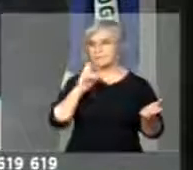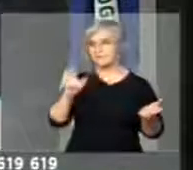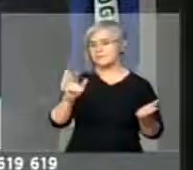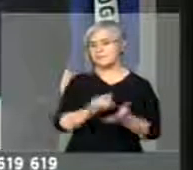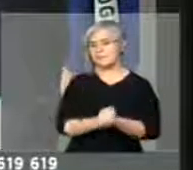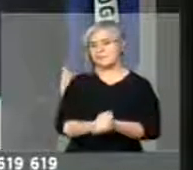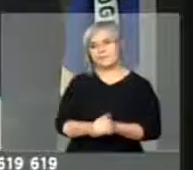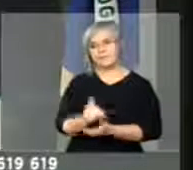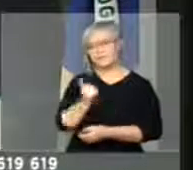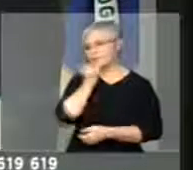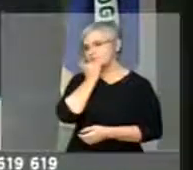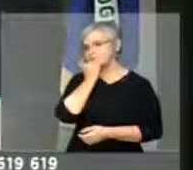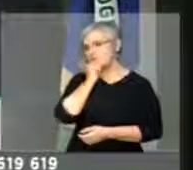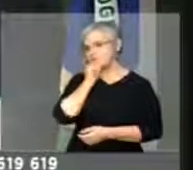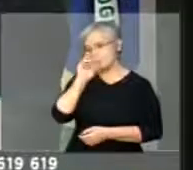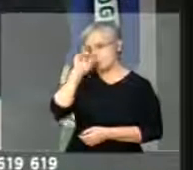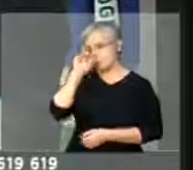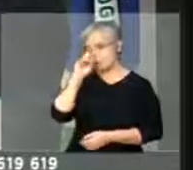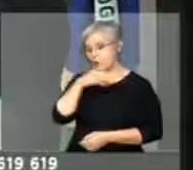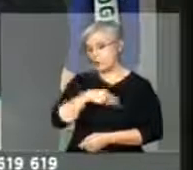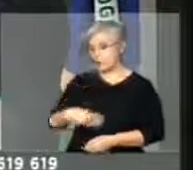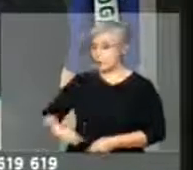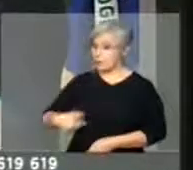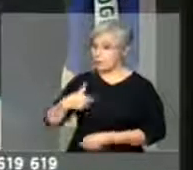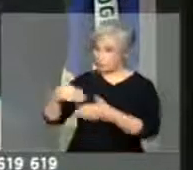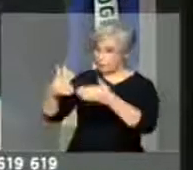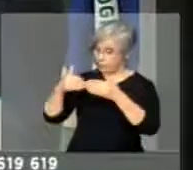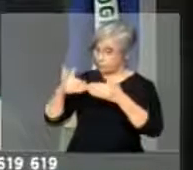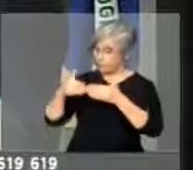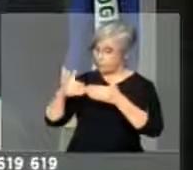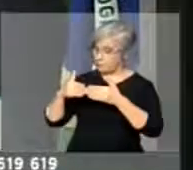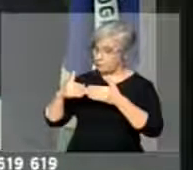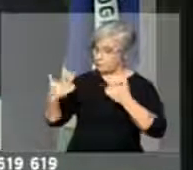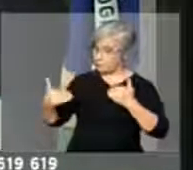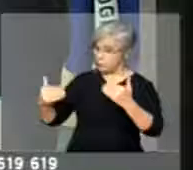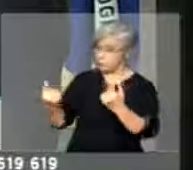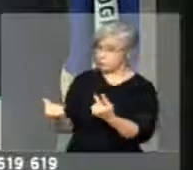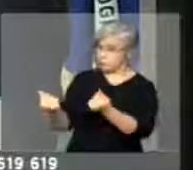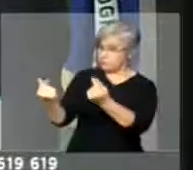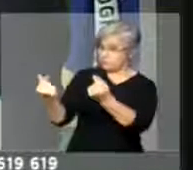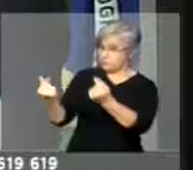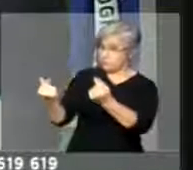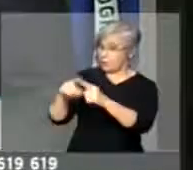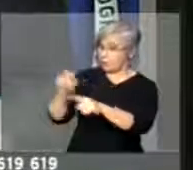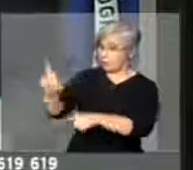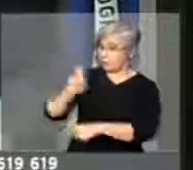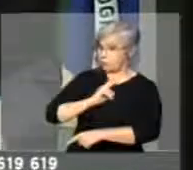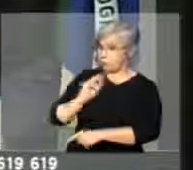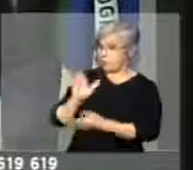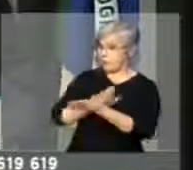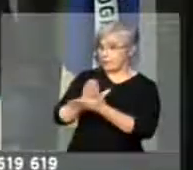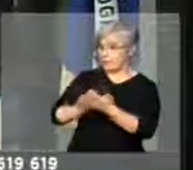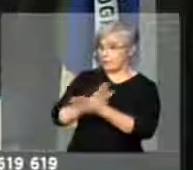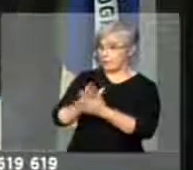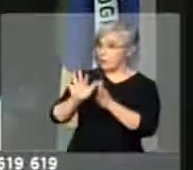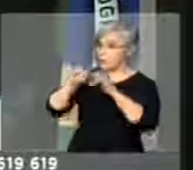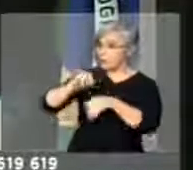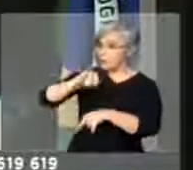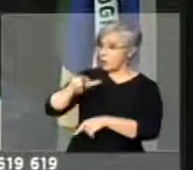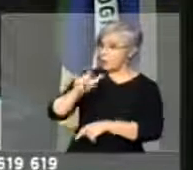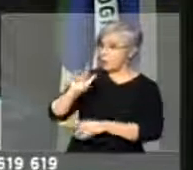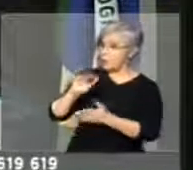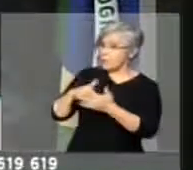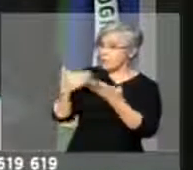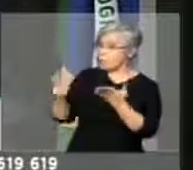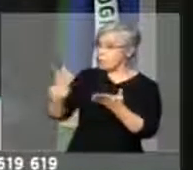ministra, eu fiz um pedido de informações ao Ministério da Fazenda no final de julho e até hoje